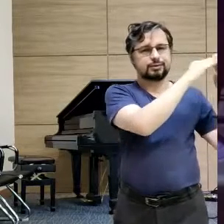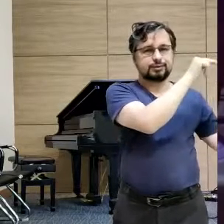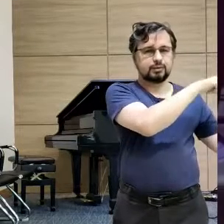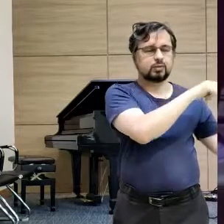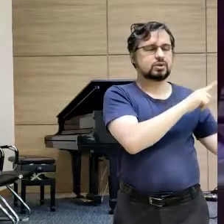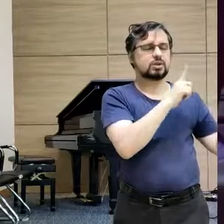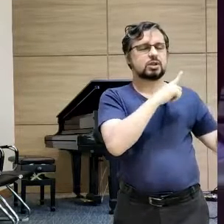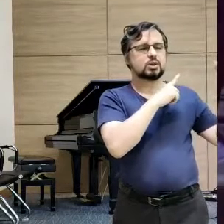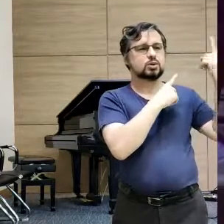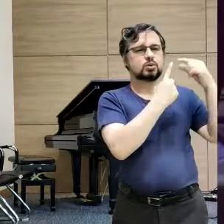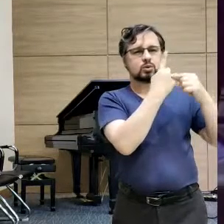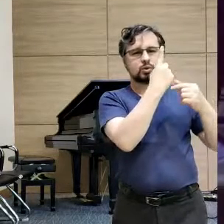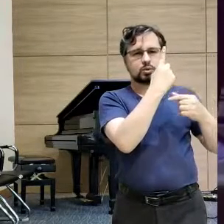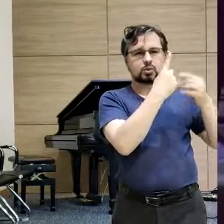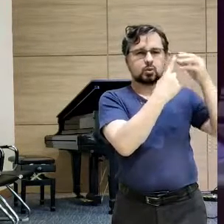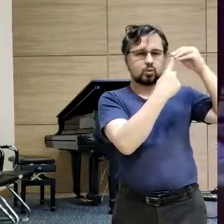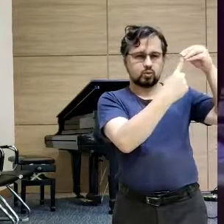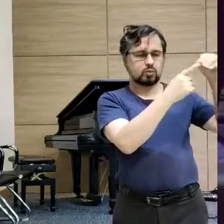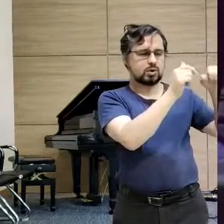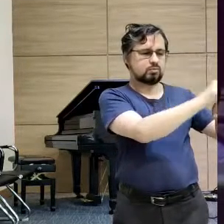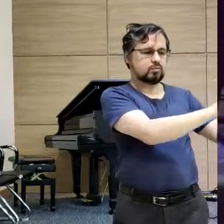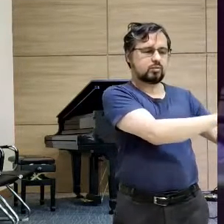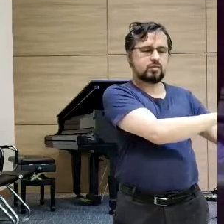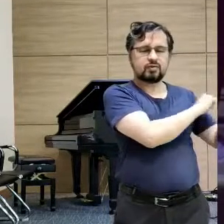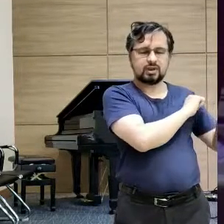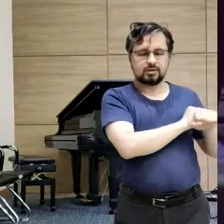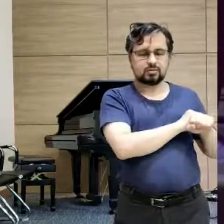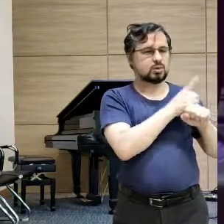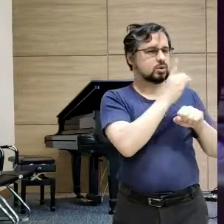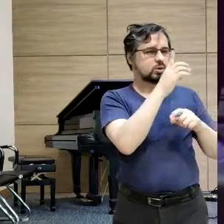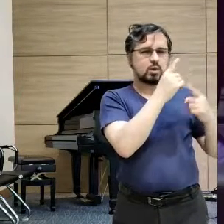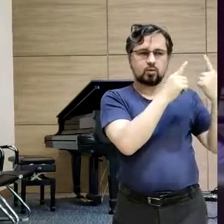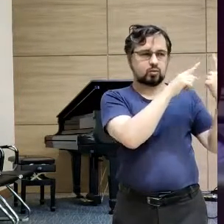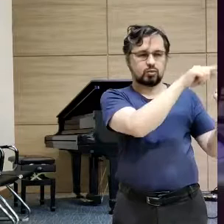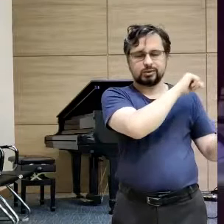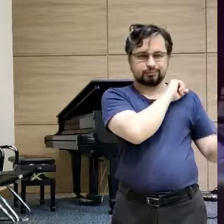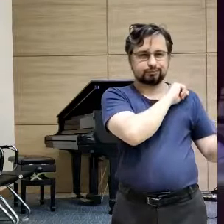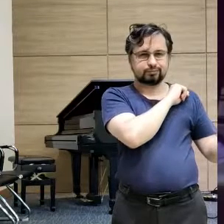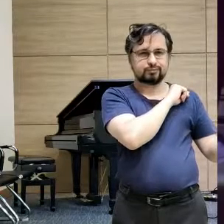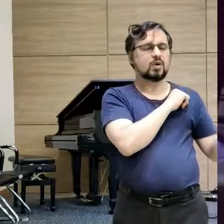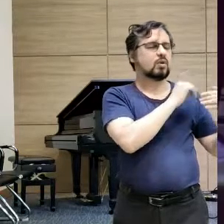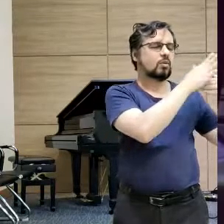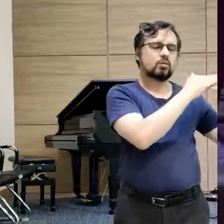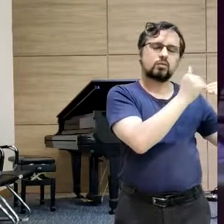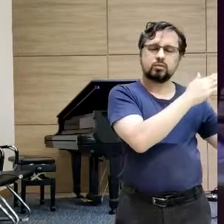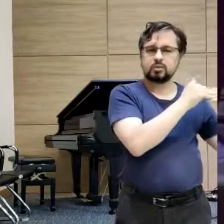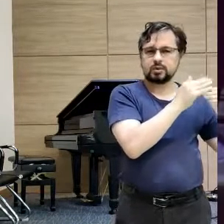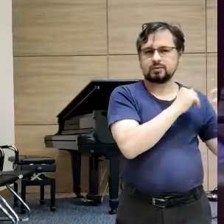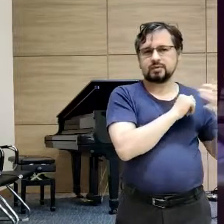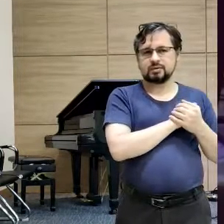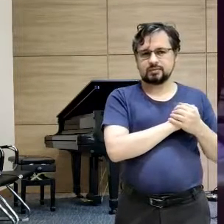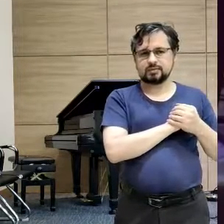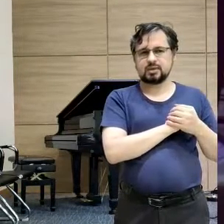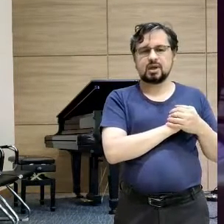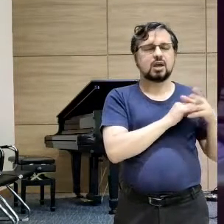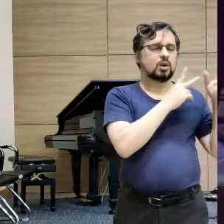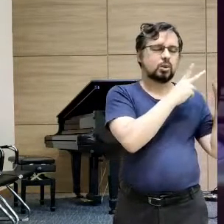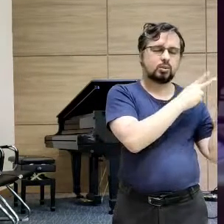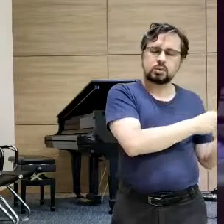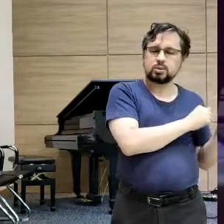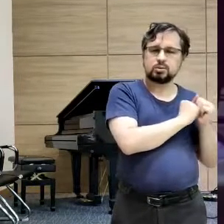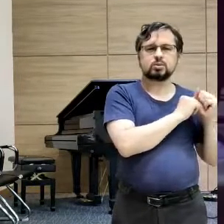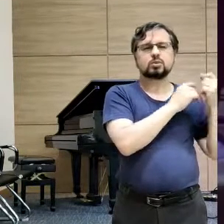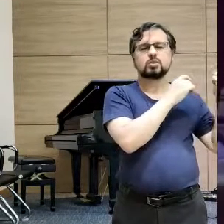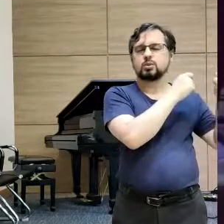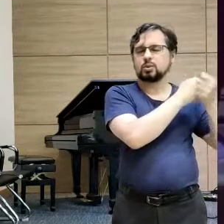que tinha apenas uma ovelhinha. Ele tinha apenas uma ovelhinha que era um pet, uma espécie de pet. A ovelhinha dormia com ele, a ovelhinha ficava